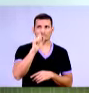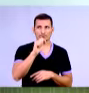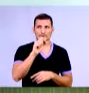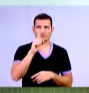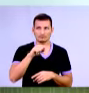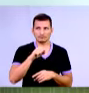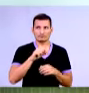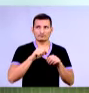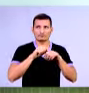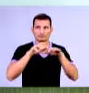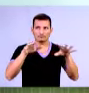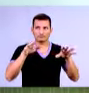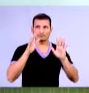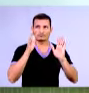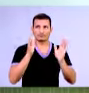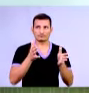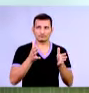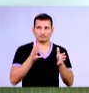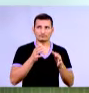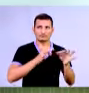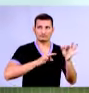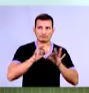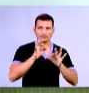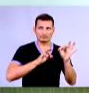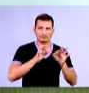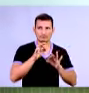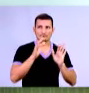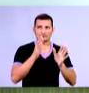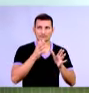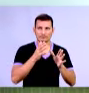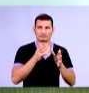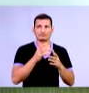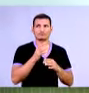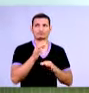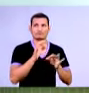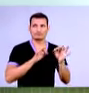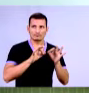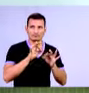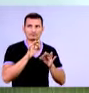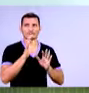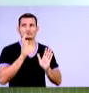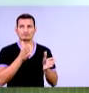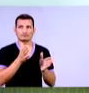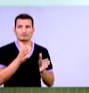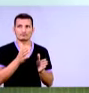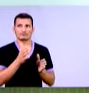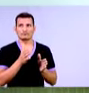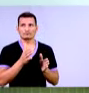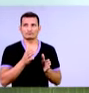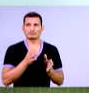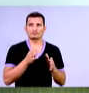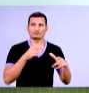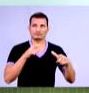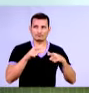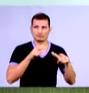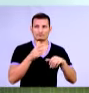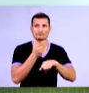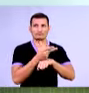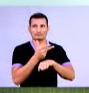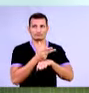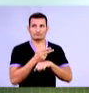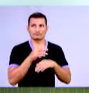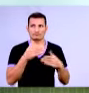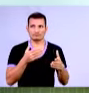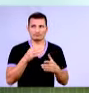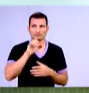são distribuições que já foram configuradas, já foram montadas, já foram planejadas para o trabalho com multimídia. Então,